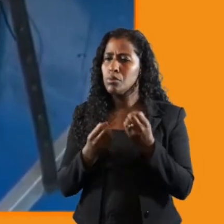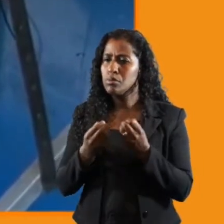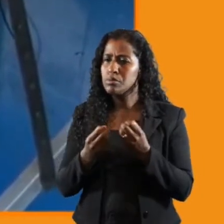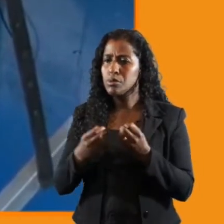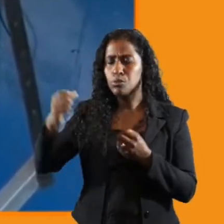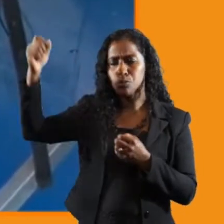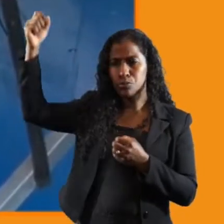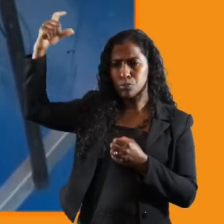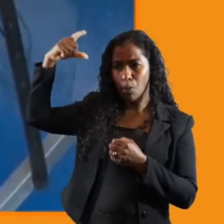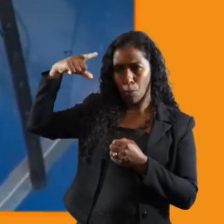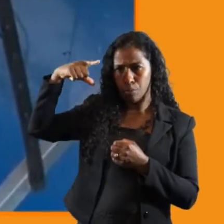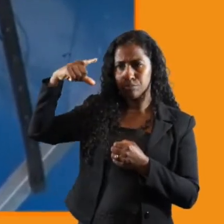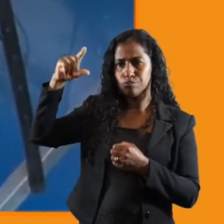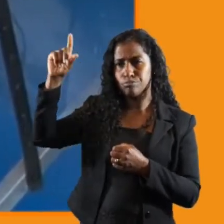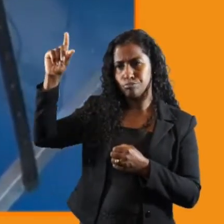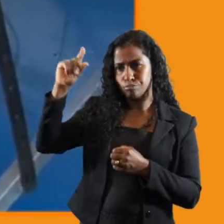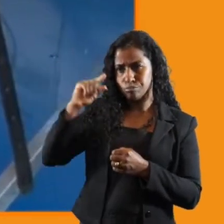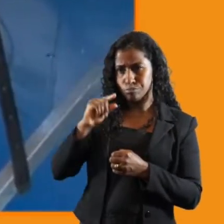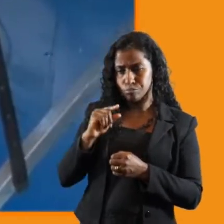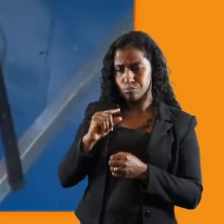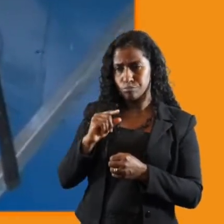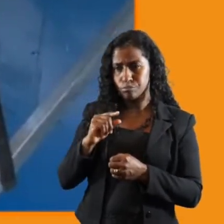radiação de